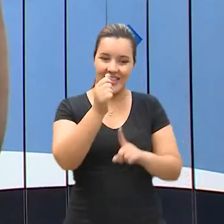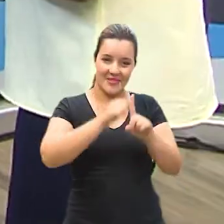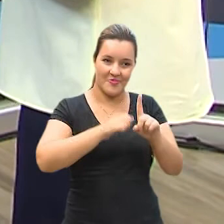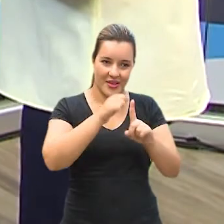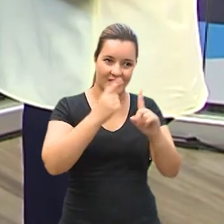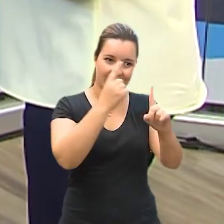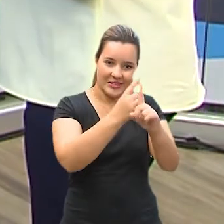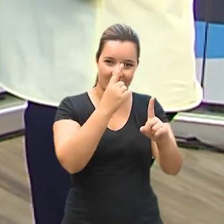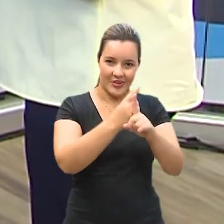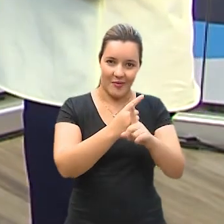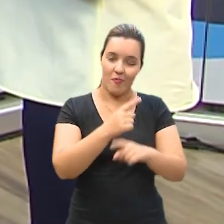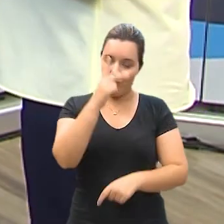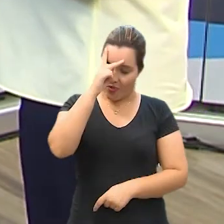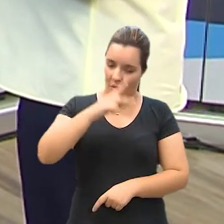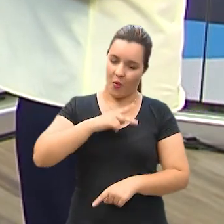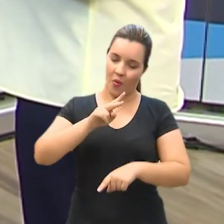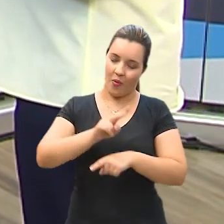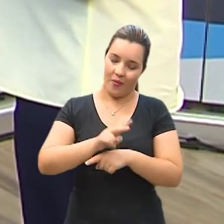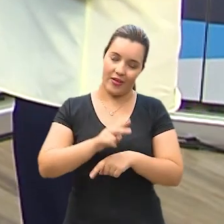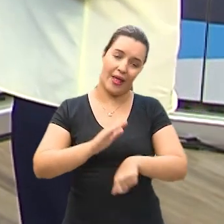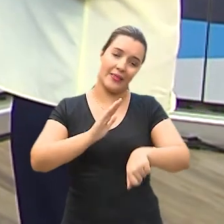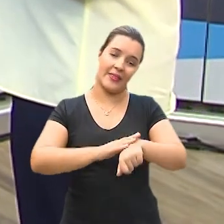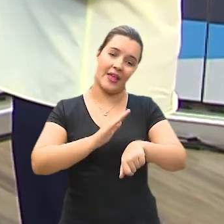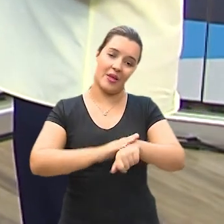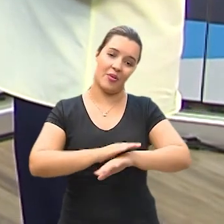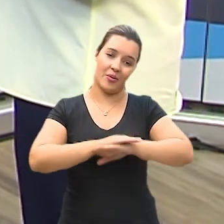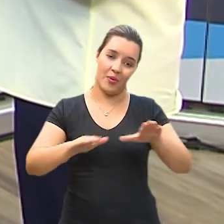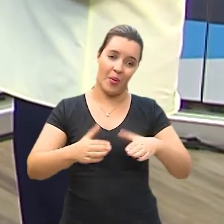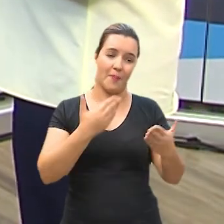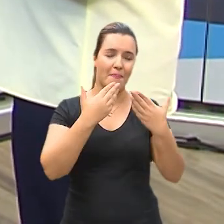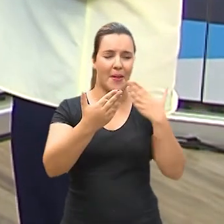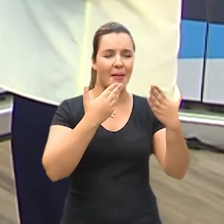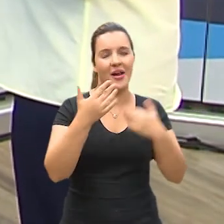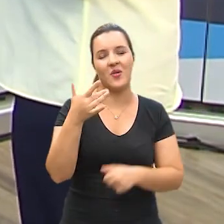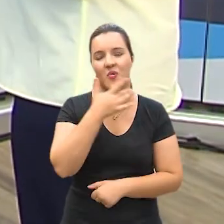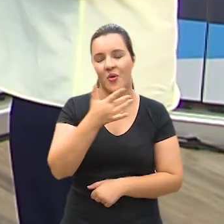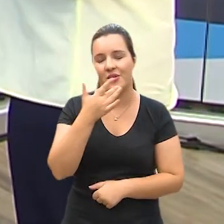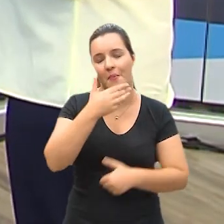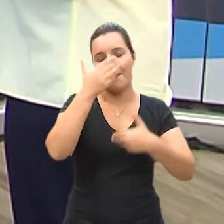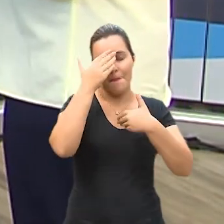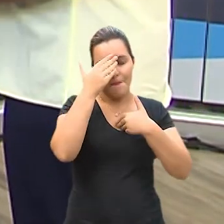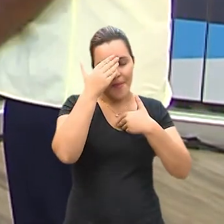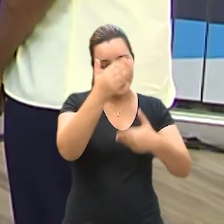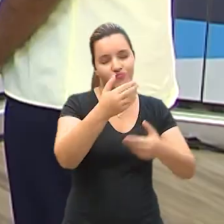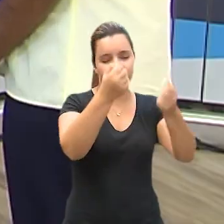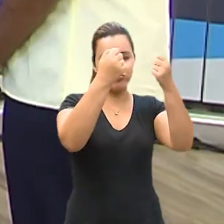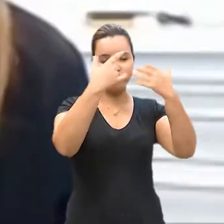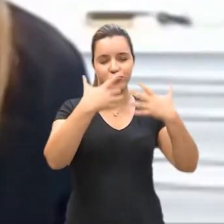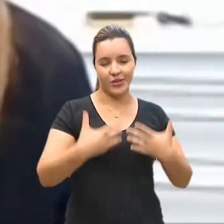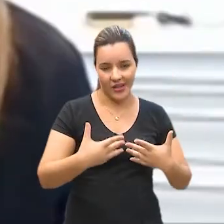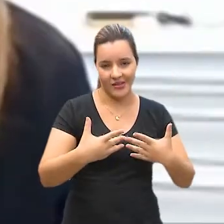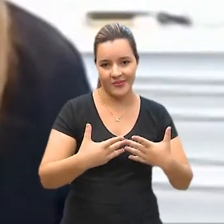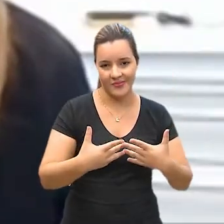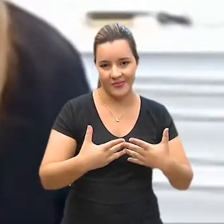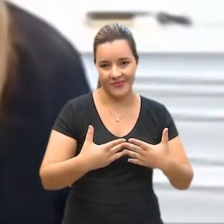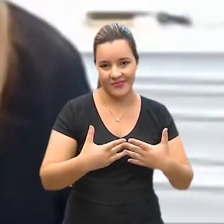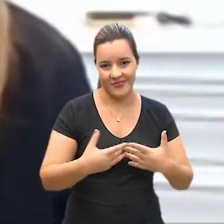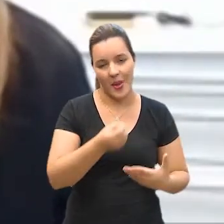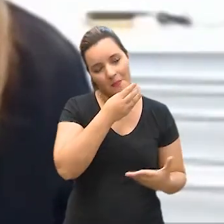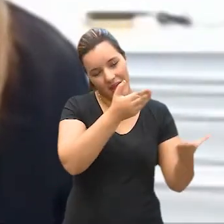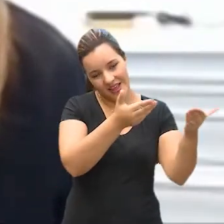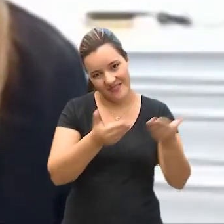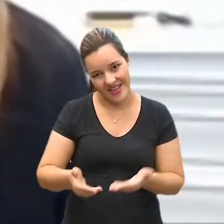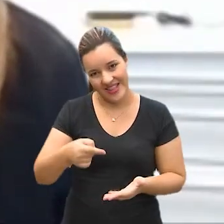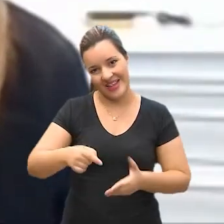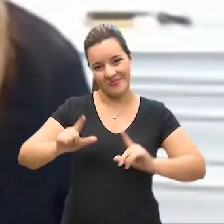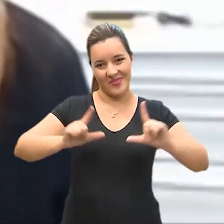Doutora, nosso tempinho acabou, que pena. Nossa conversa estava muito boa. Muito obrigada pelas informações, viu? E seja sempre bem-vinda